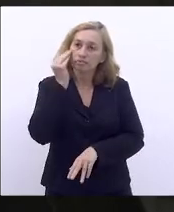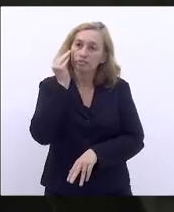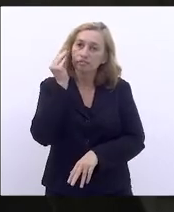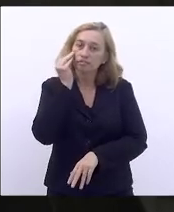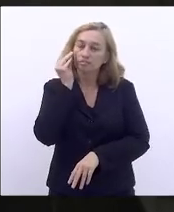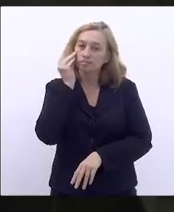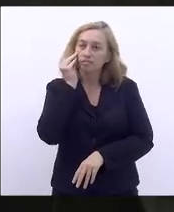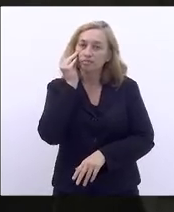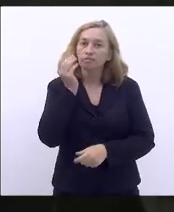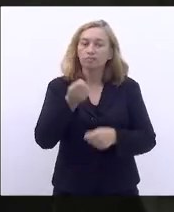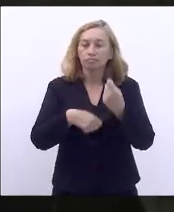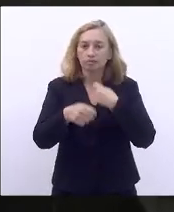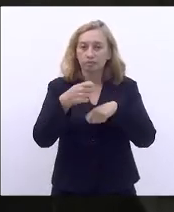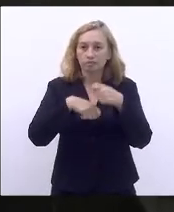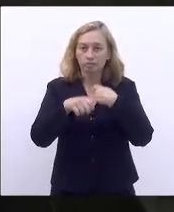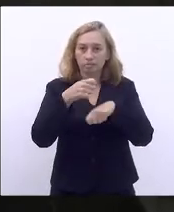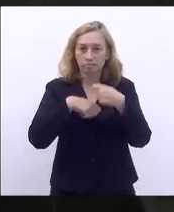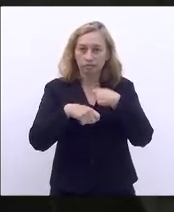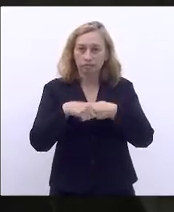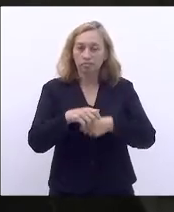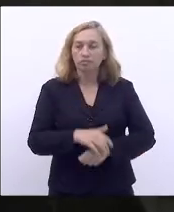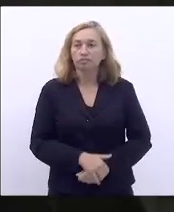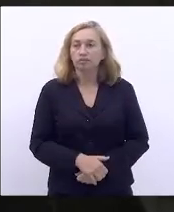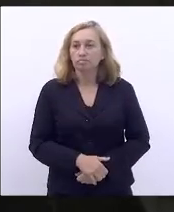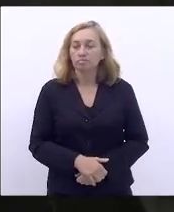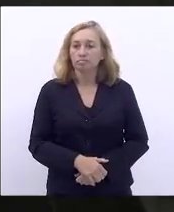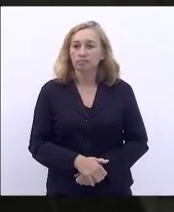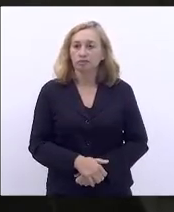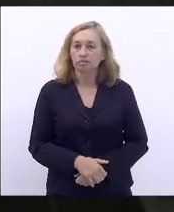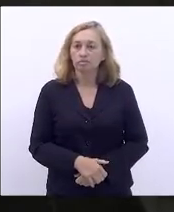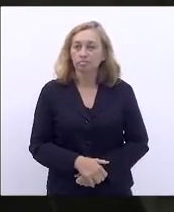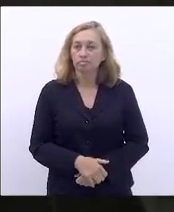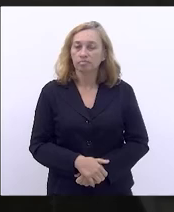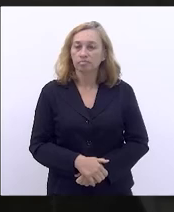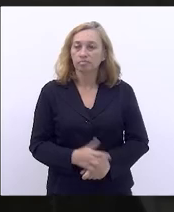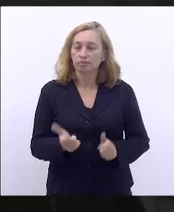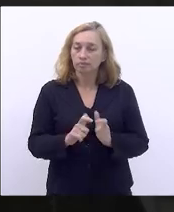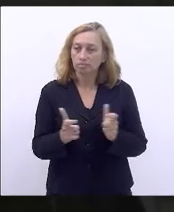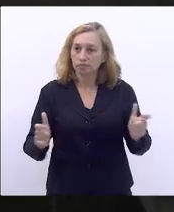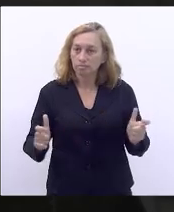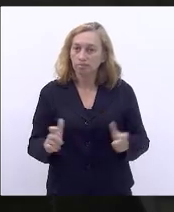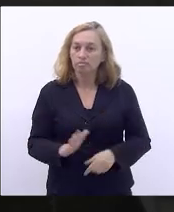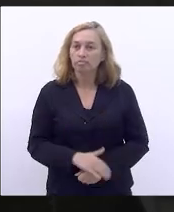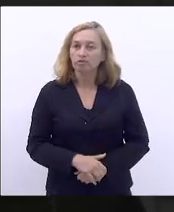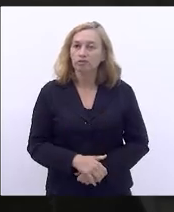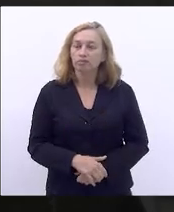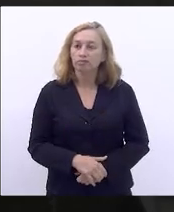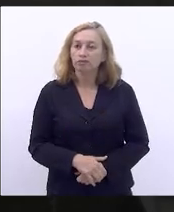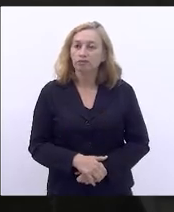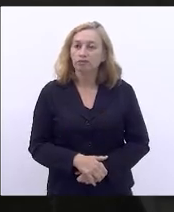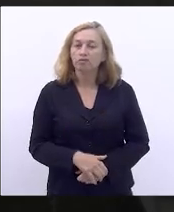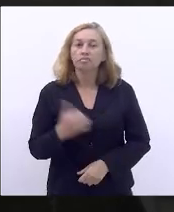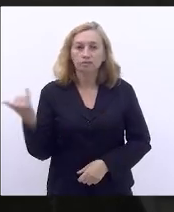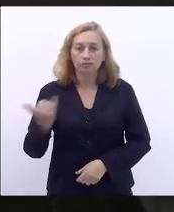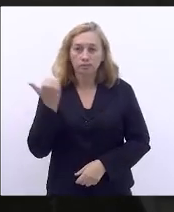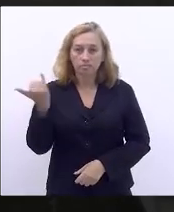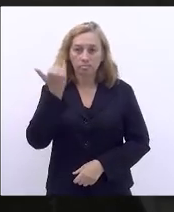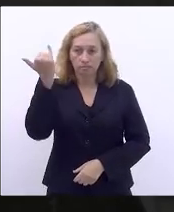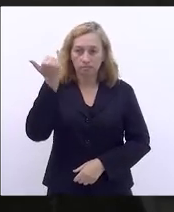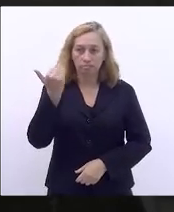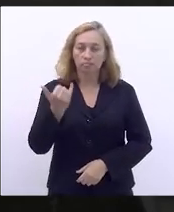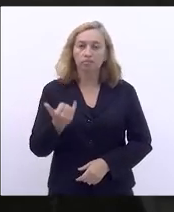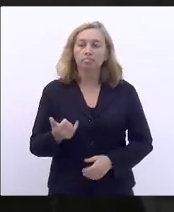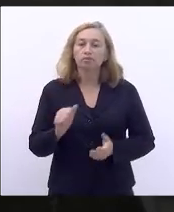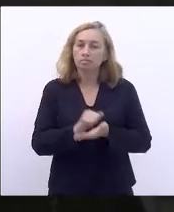oportunidades econômicas que, pela a extensão e da importância